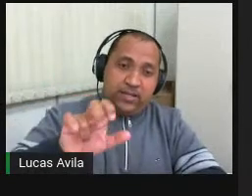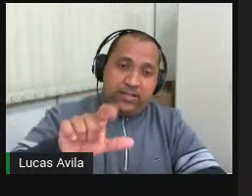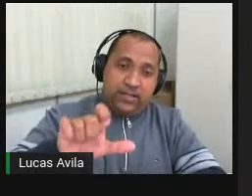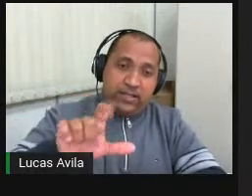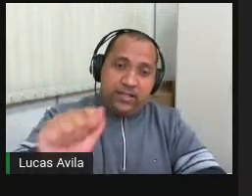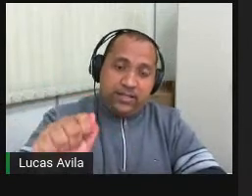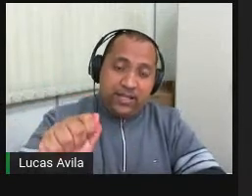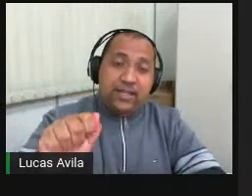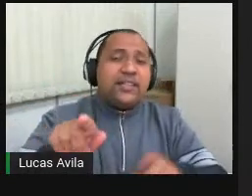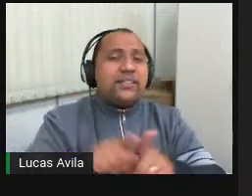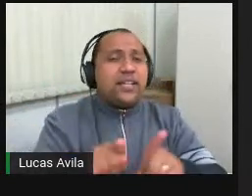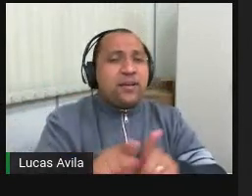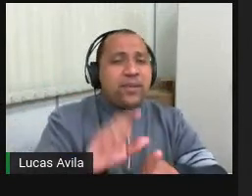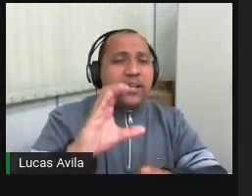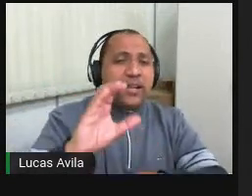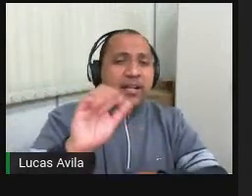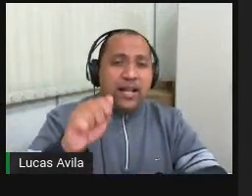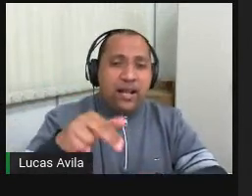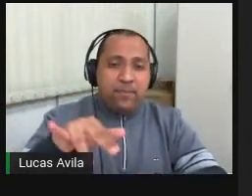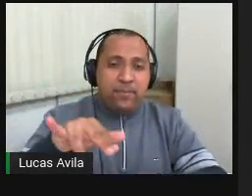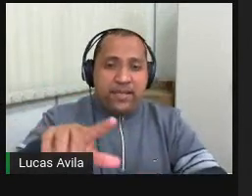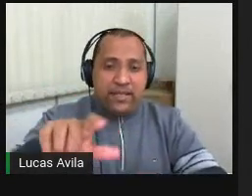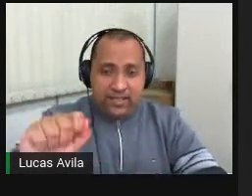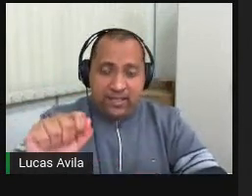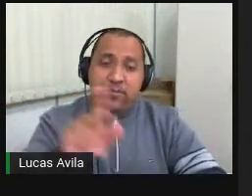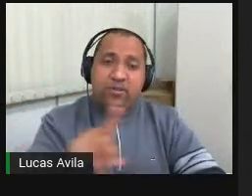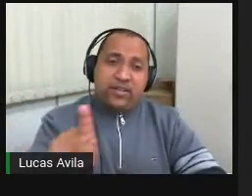a professora Suzana,